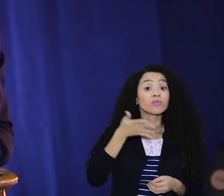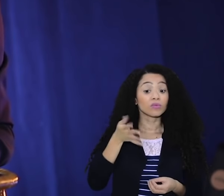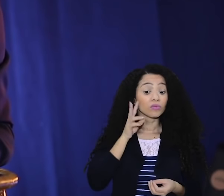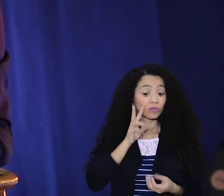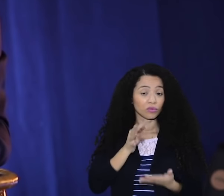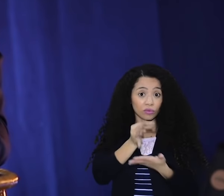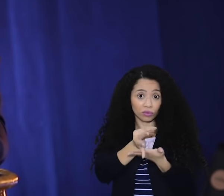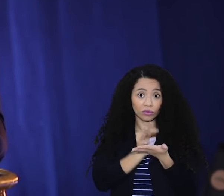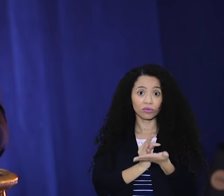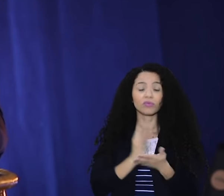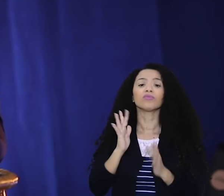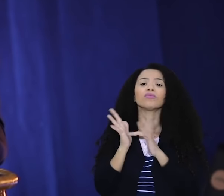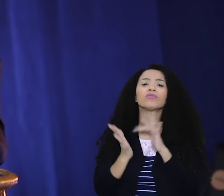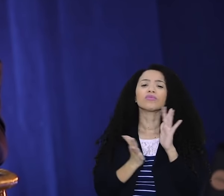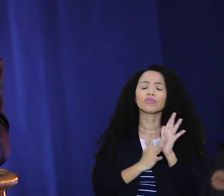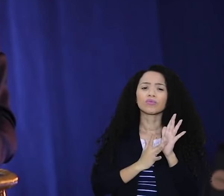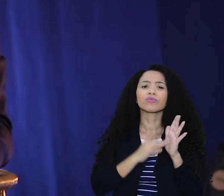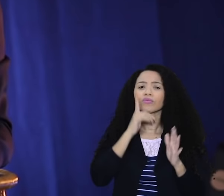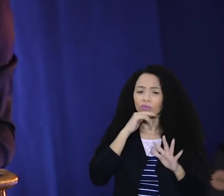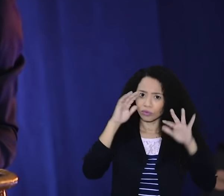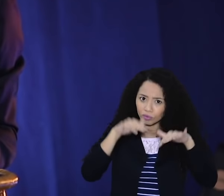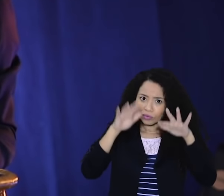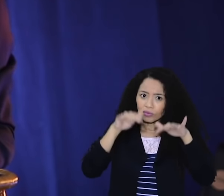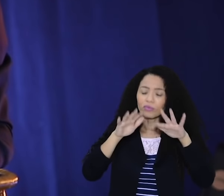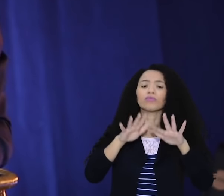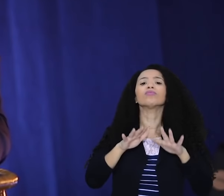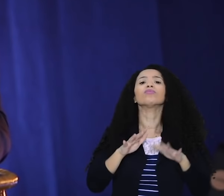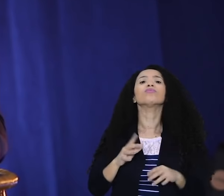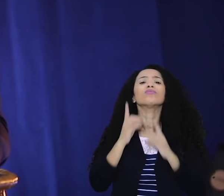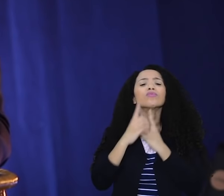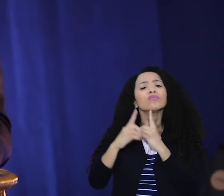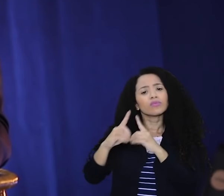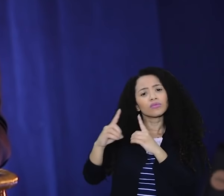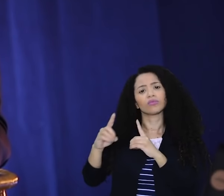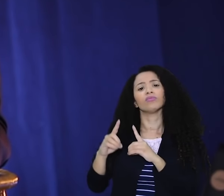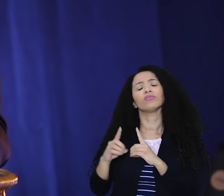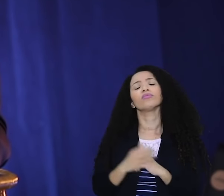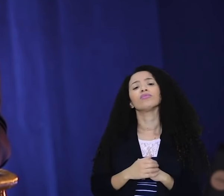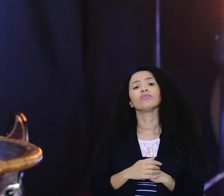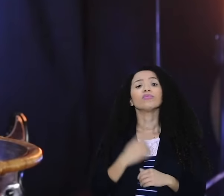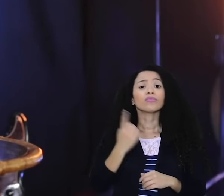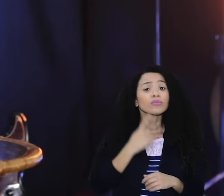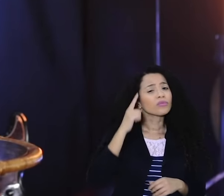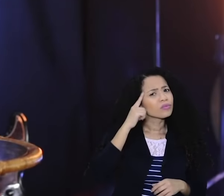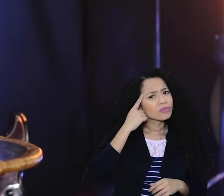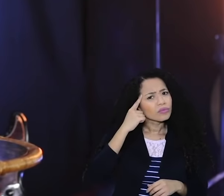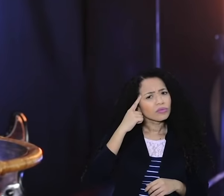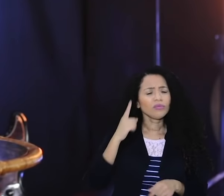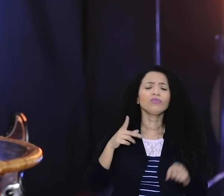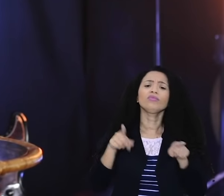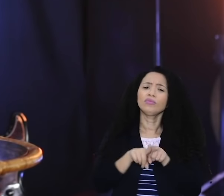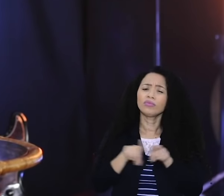nós olhamos para esse texto de Jesus no mar, os seus discípulos, Nós chegamos a pensar também